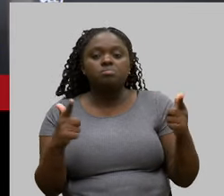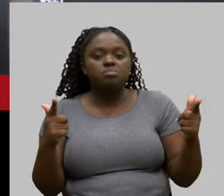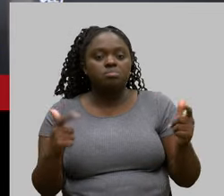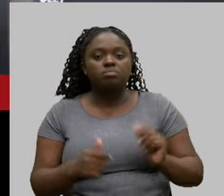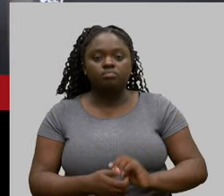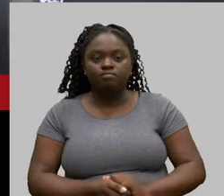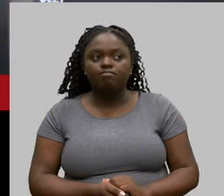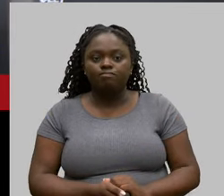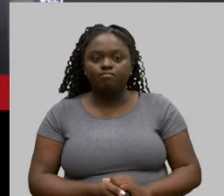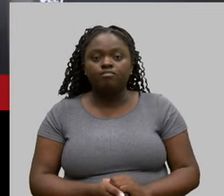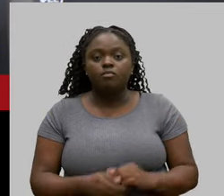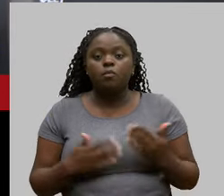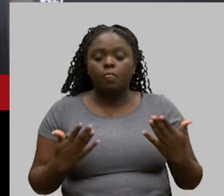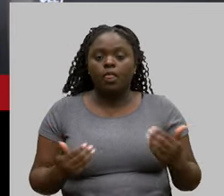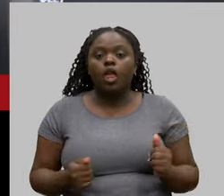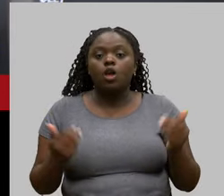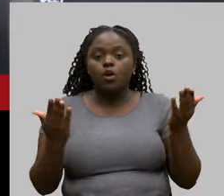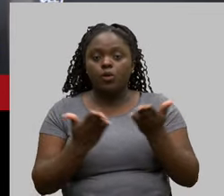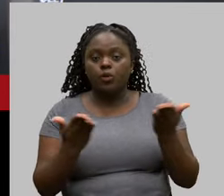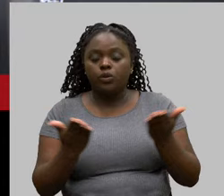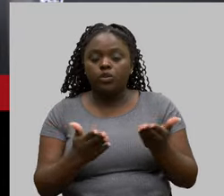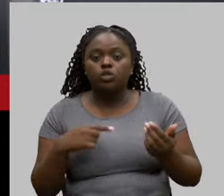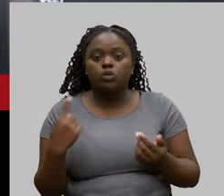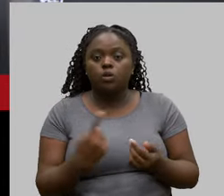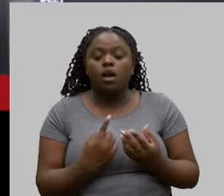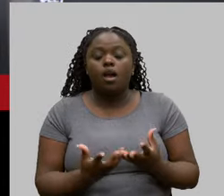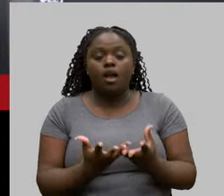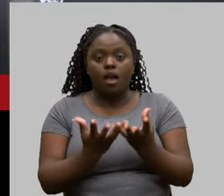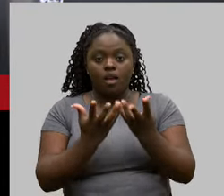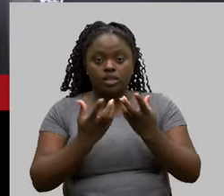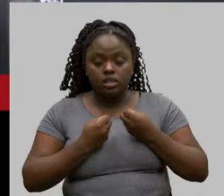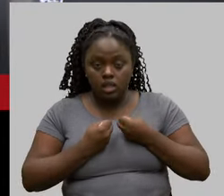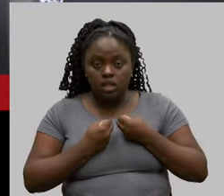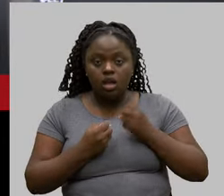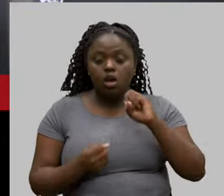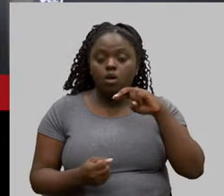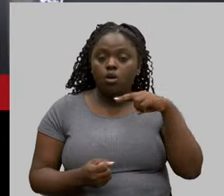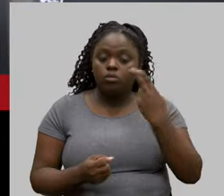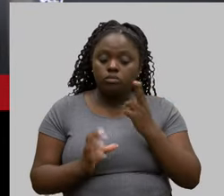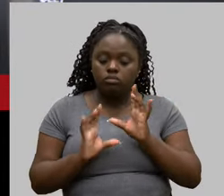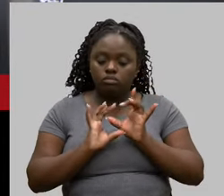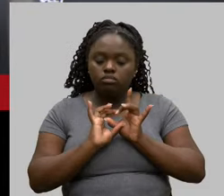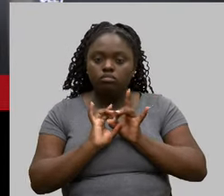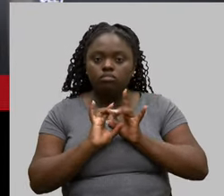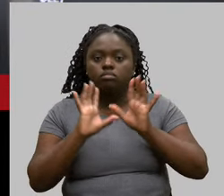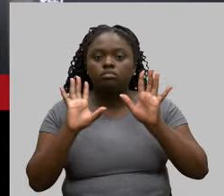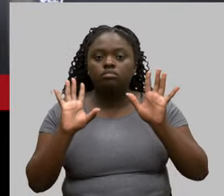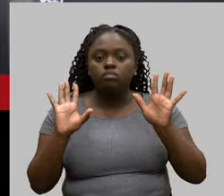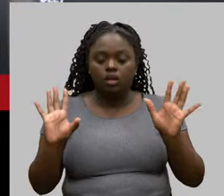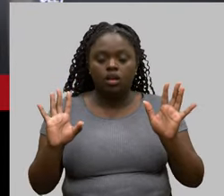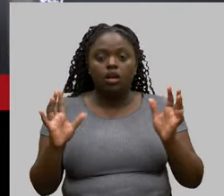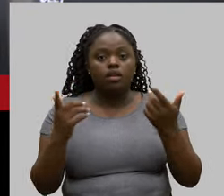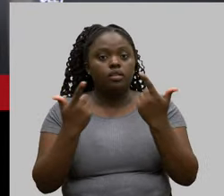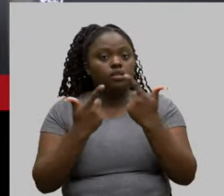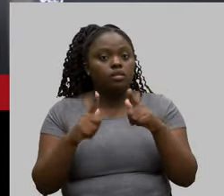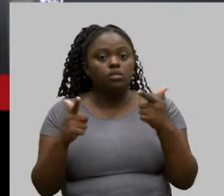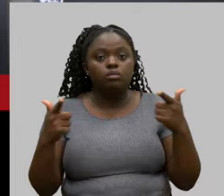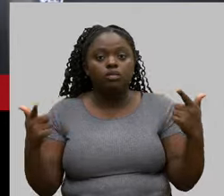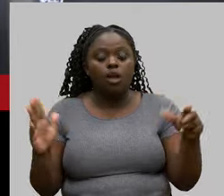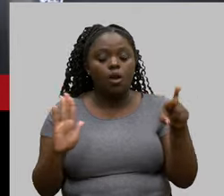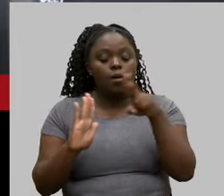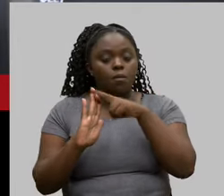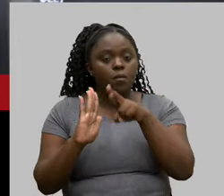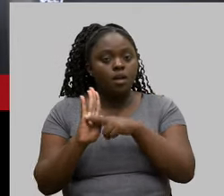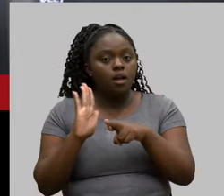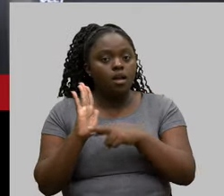que situação a partir do momento que a gente aceita ou permite que que não se Estabeleça uma regra de